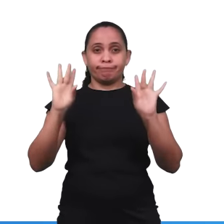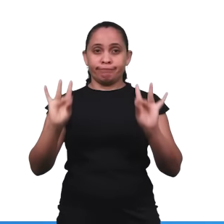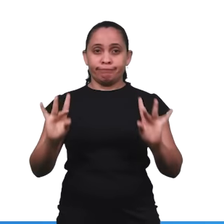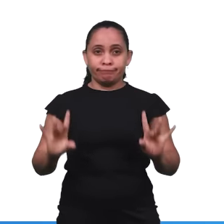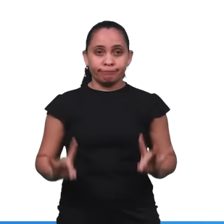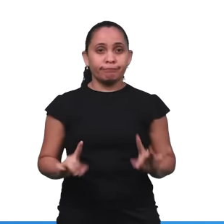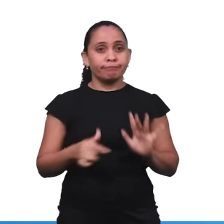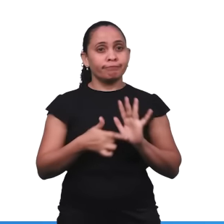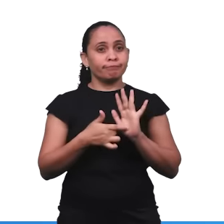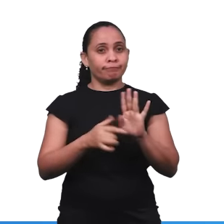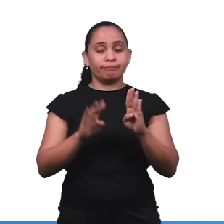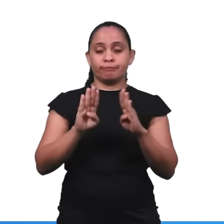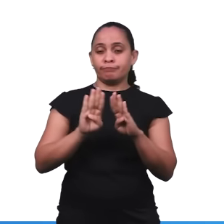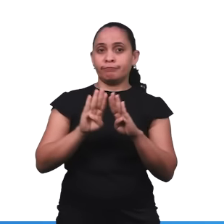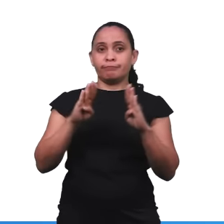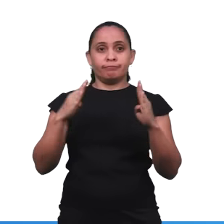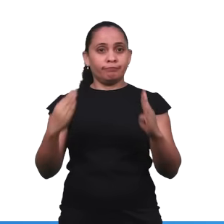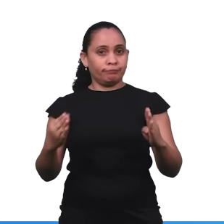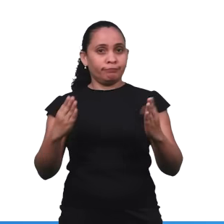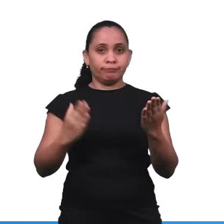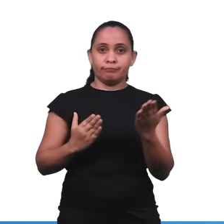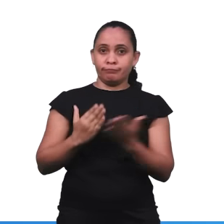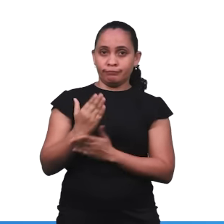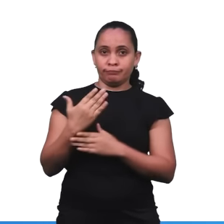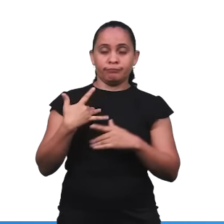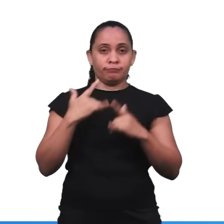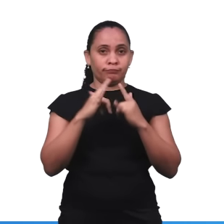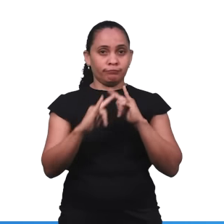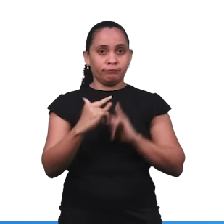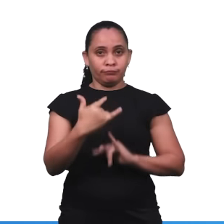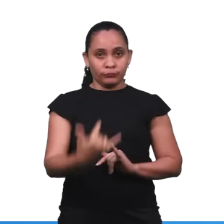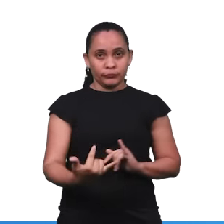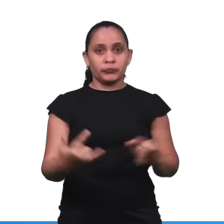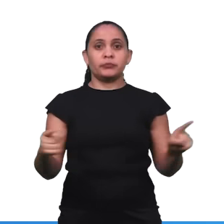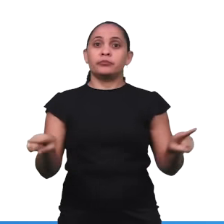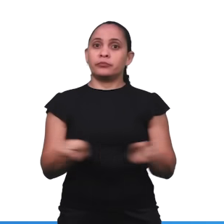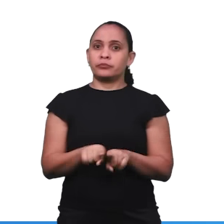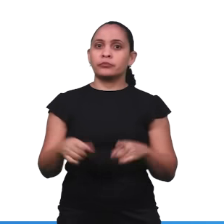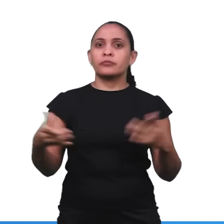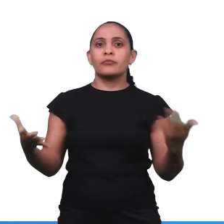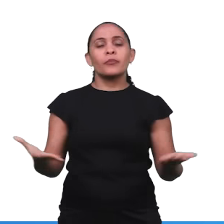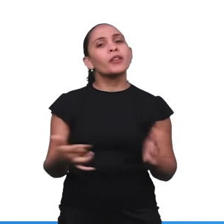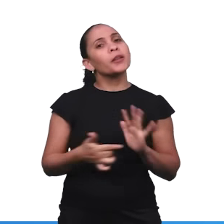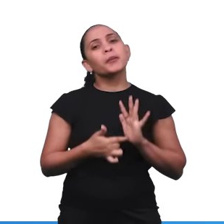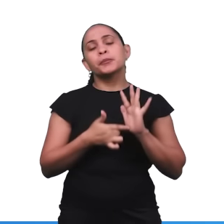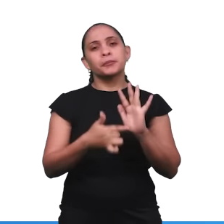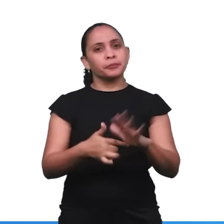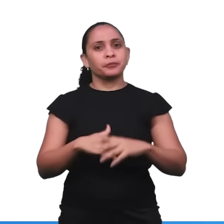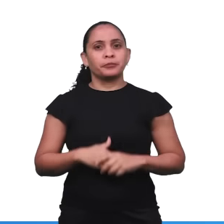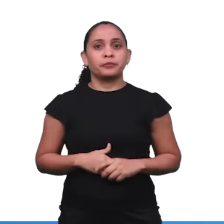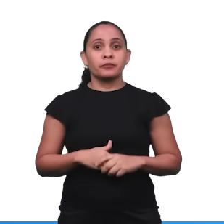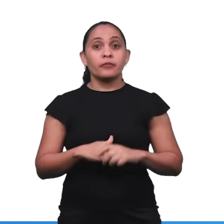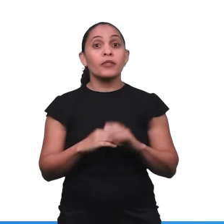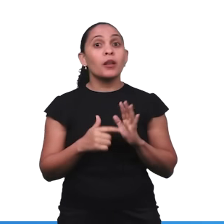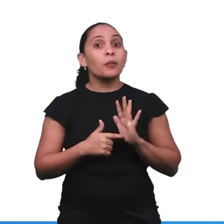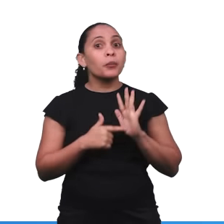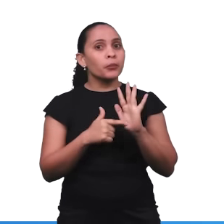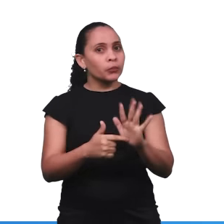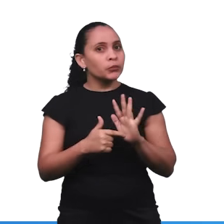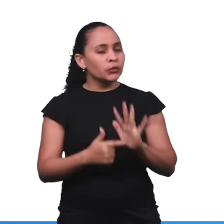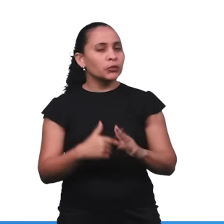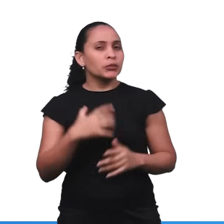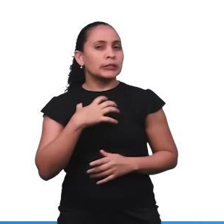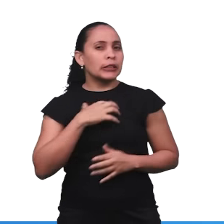a estrutura da porta de entrada do tabernáculo. E agora a nossa tarefa é a seguinte: identifique